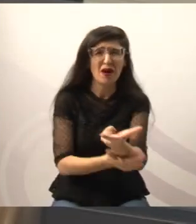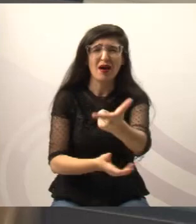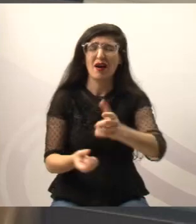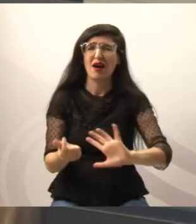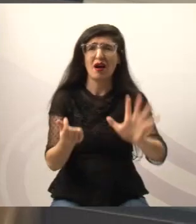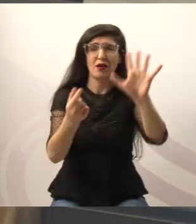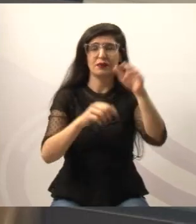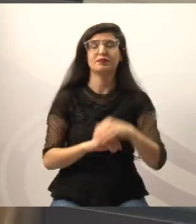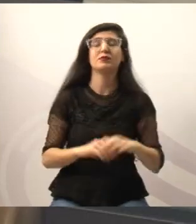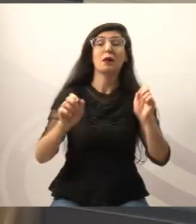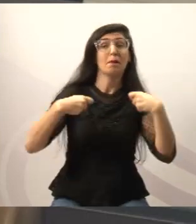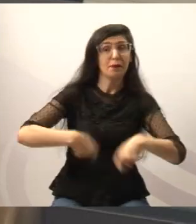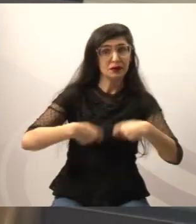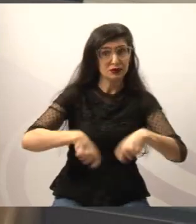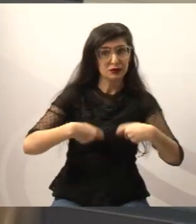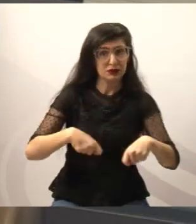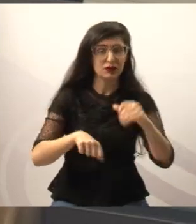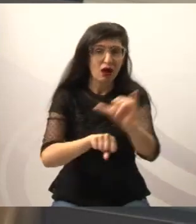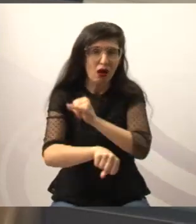para o governo federal,